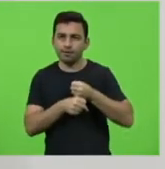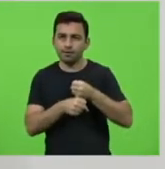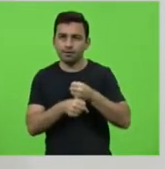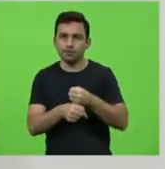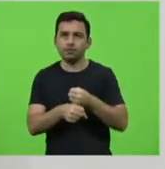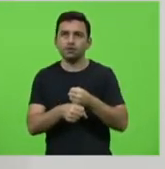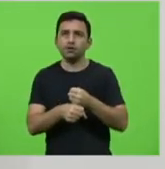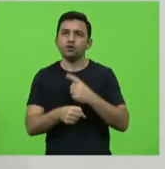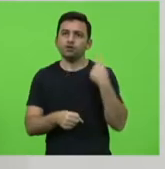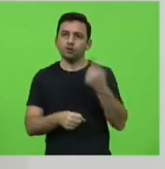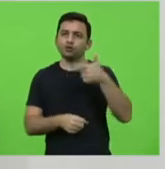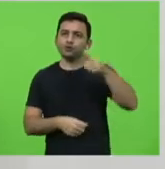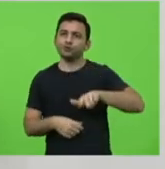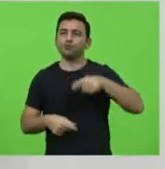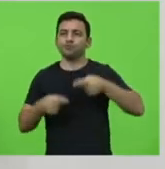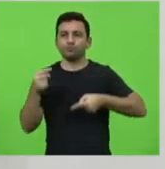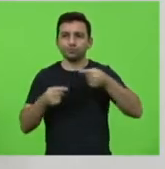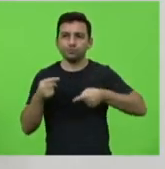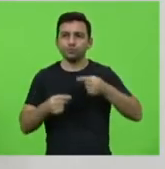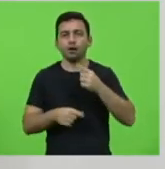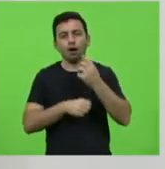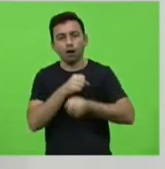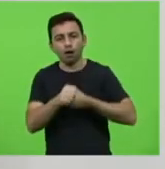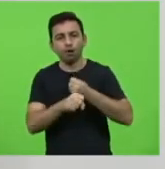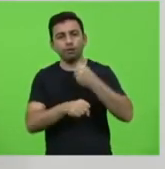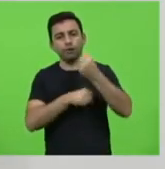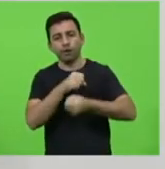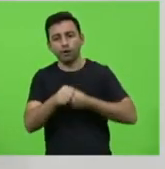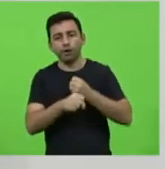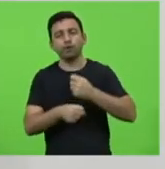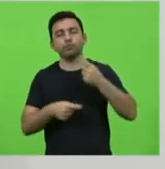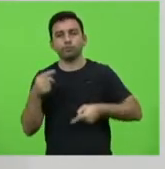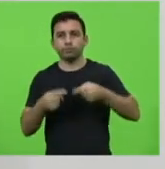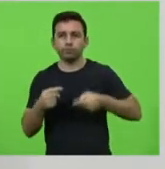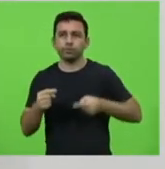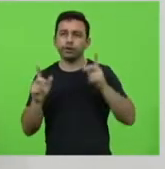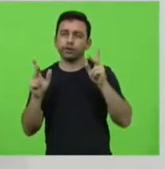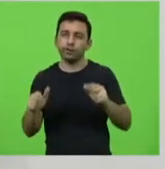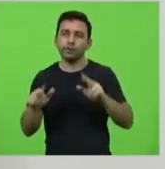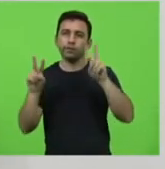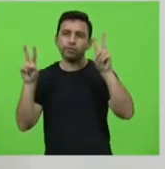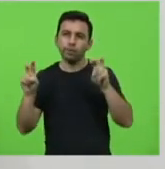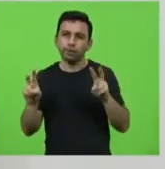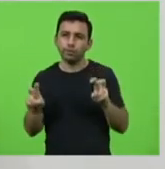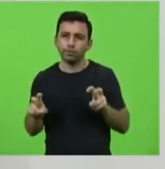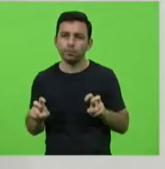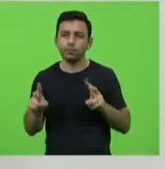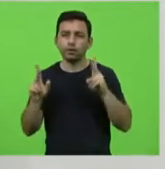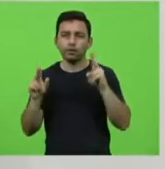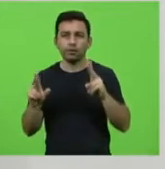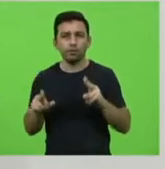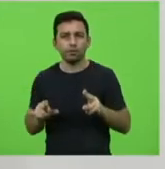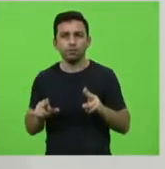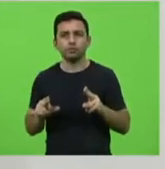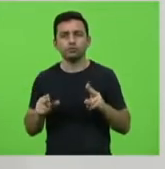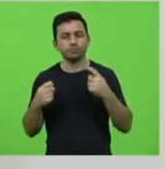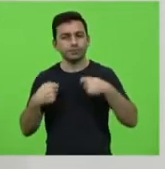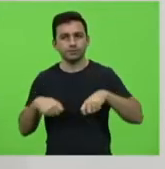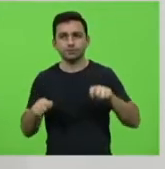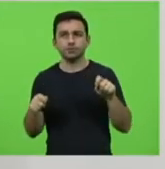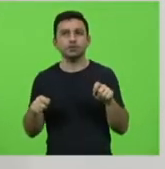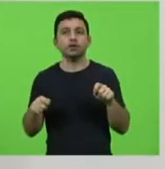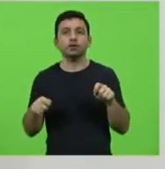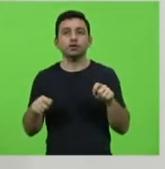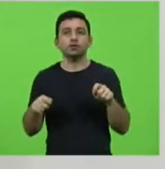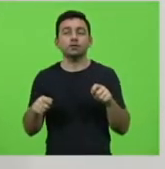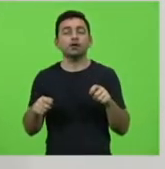nós discutir sempre a cada ano, cada estiagem, os mesmos assuntos e as mesmas necessidades. Isso mostra que nós